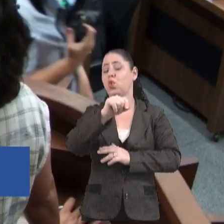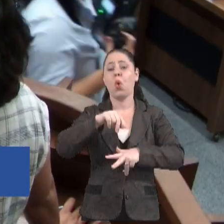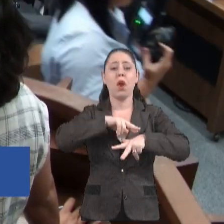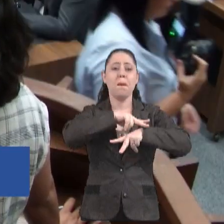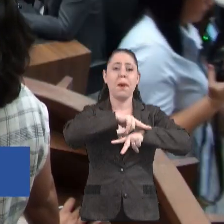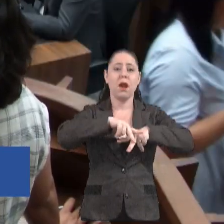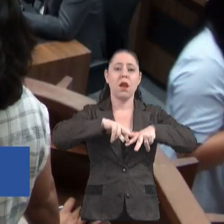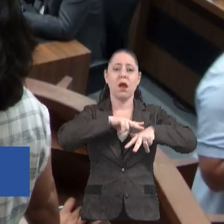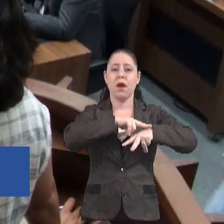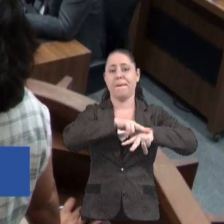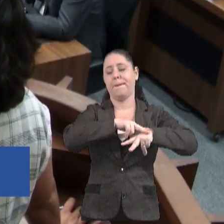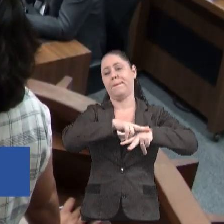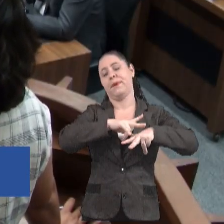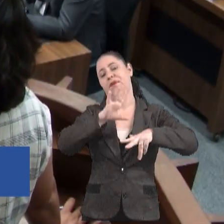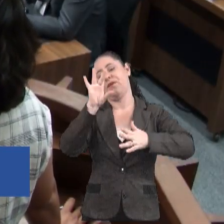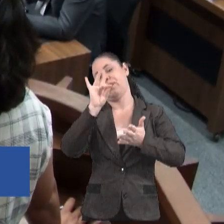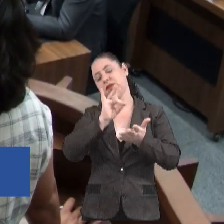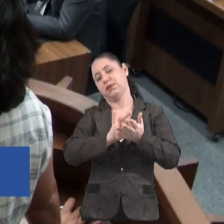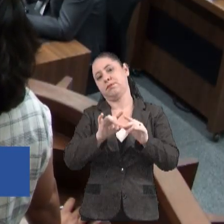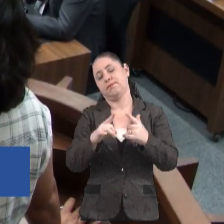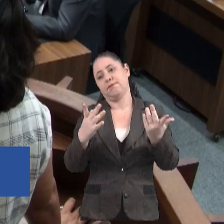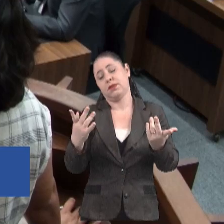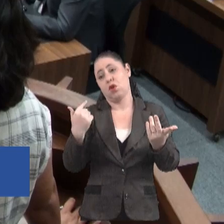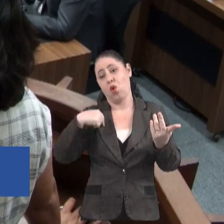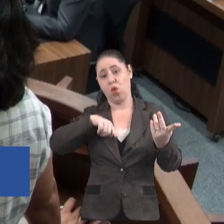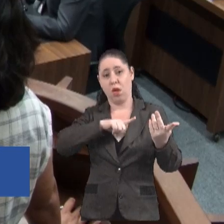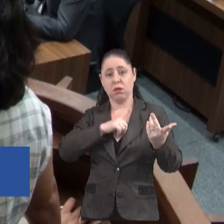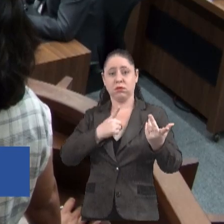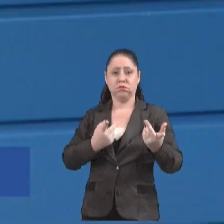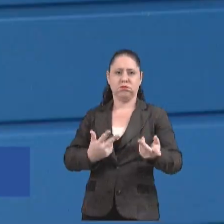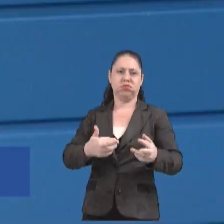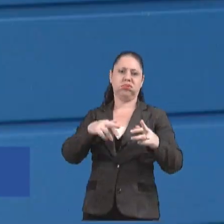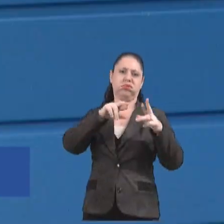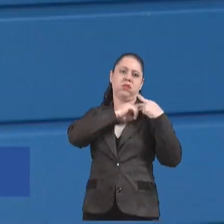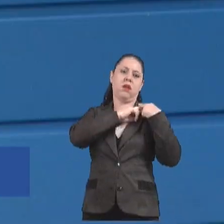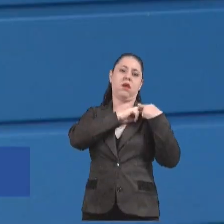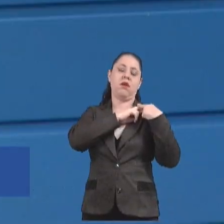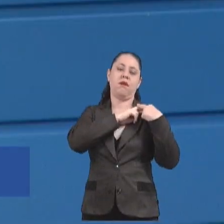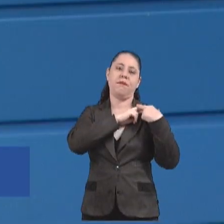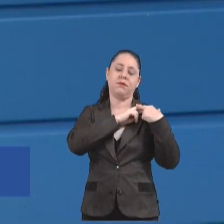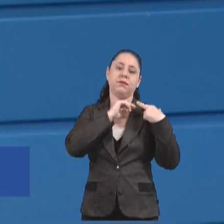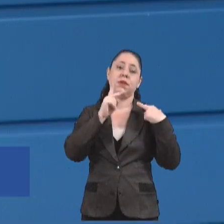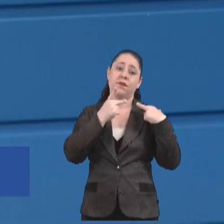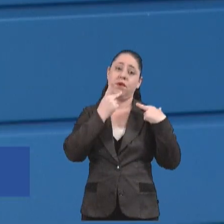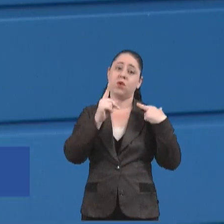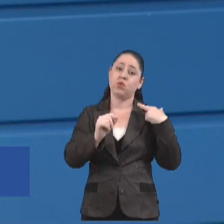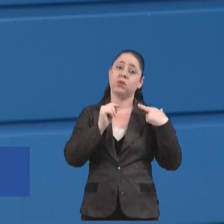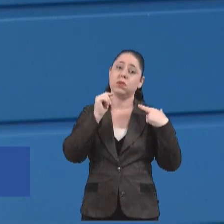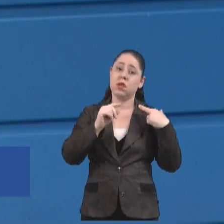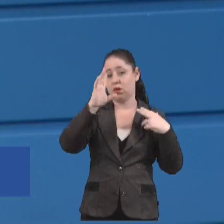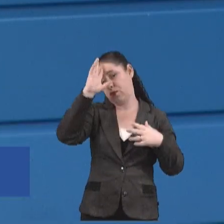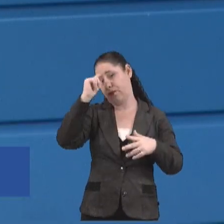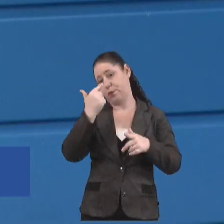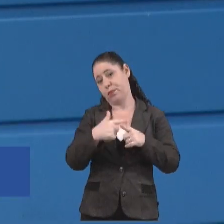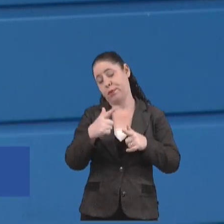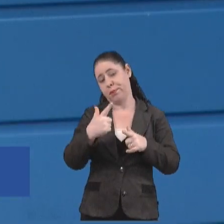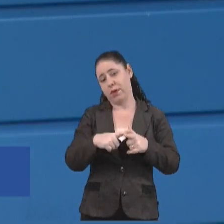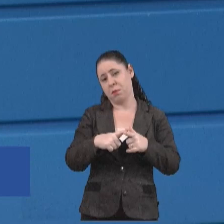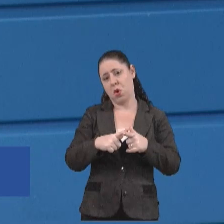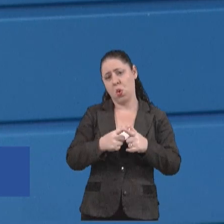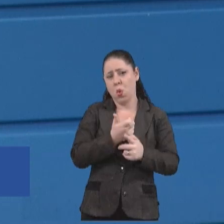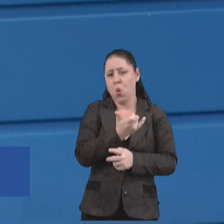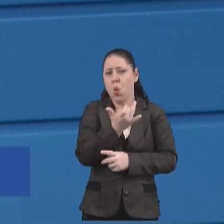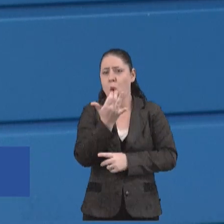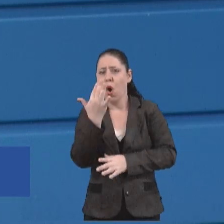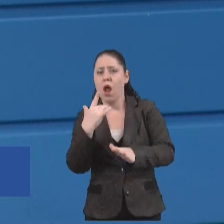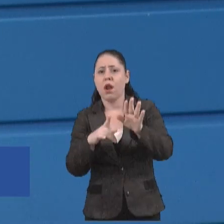sexual. Essa é uma grande realidade. E aí cai para nós, o poder público, dar vazão para essas demandas tão grandes. Quantas leis